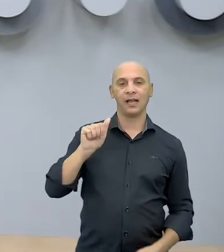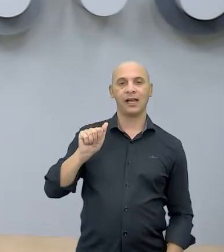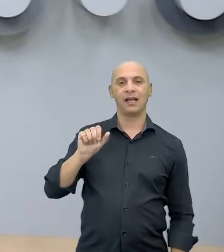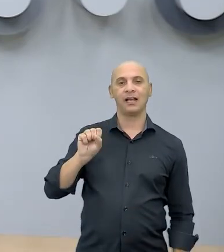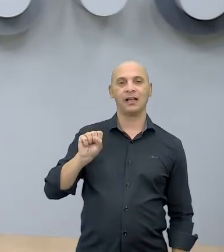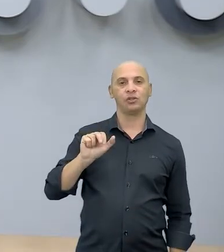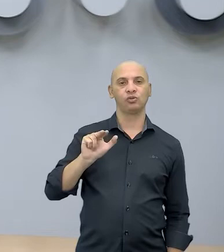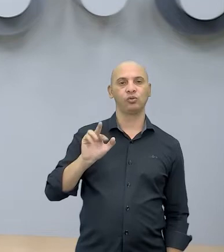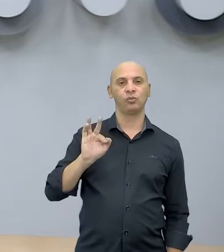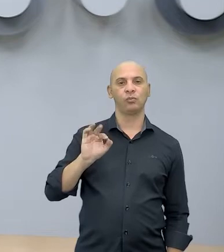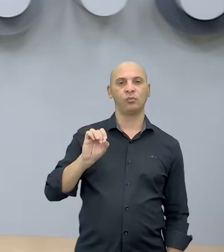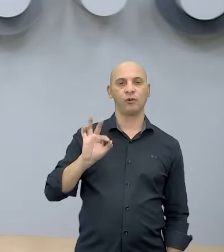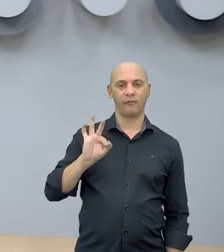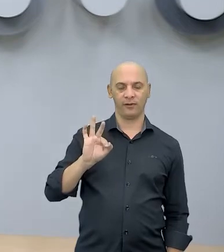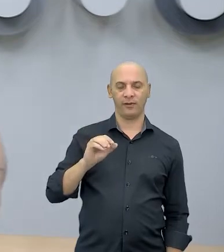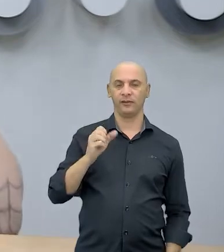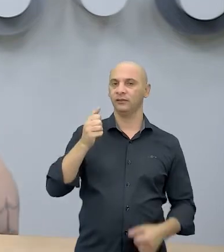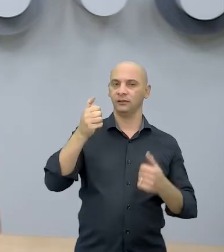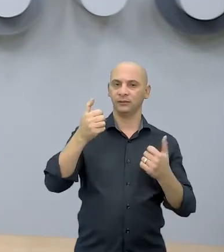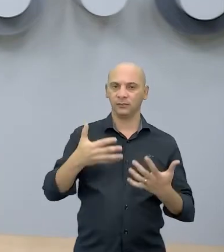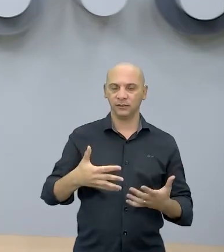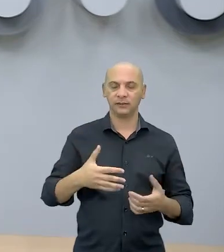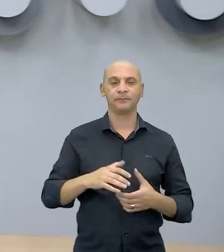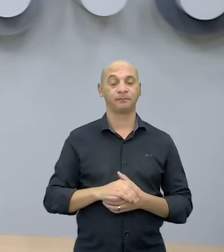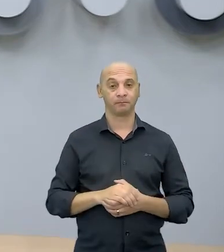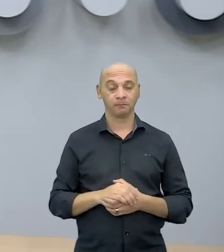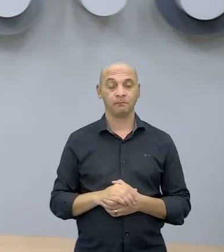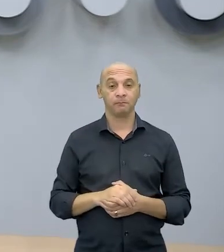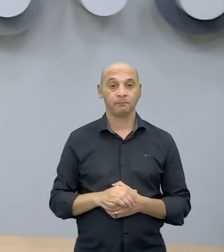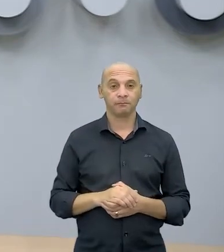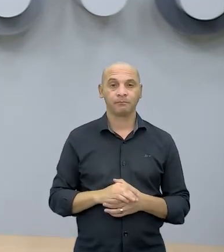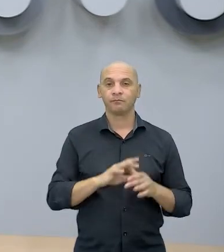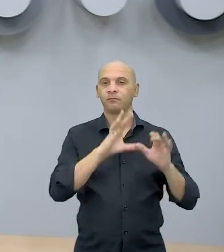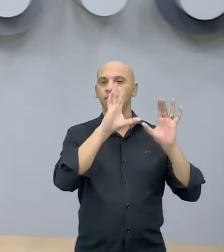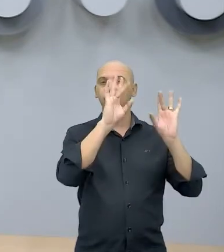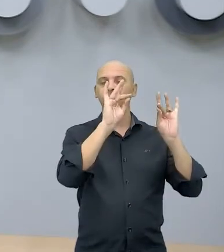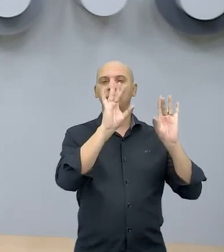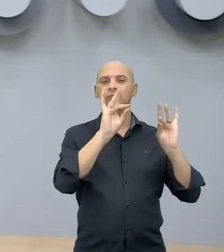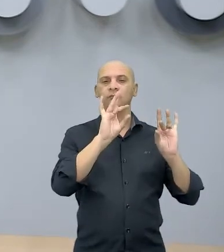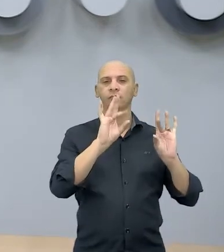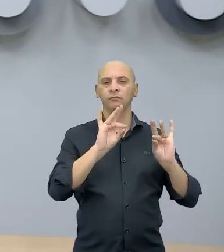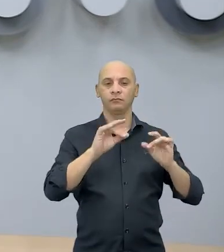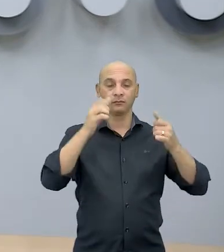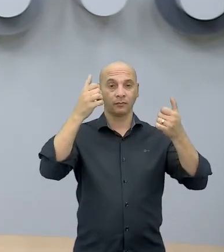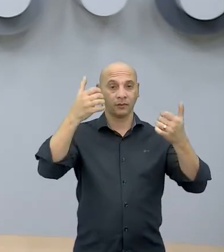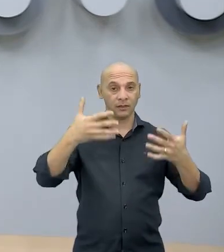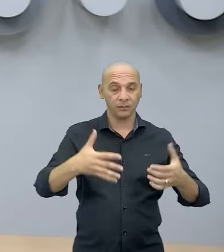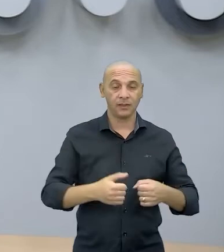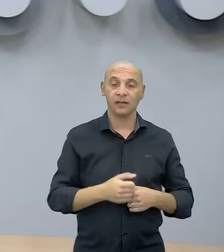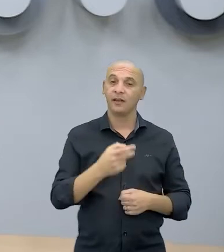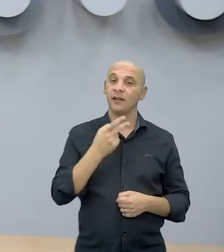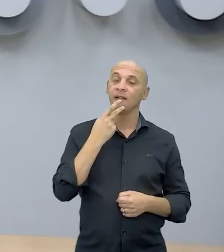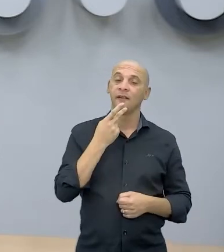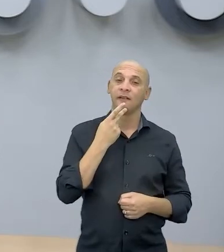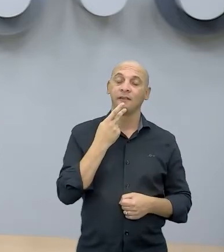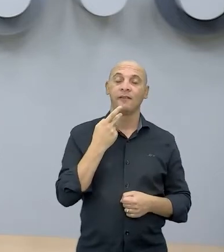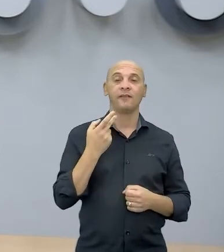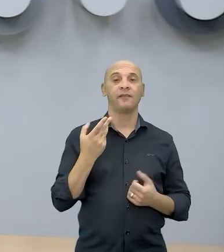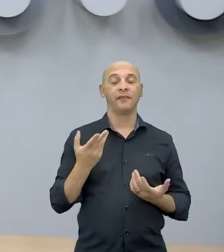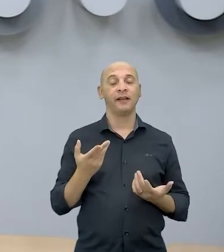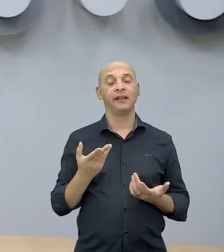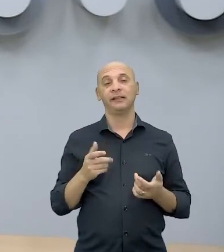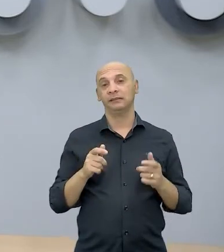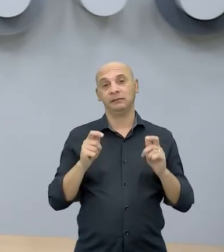desses pontos que são mencionados pelo Varian e detalha, né? Então, ela diz assim, quando ele coloca que é